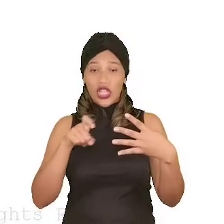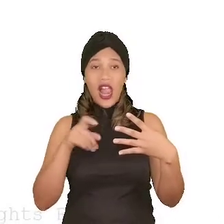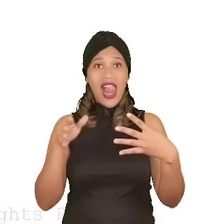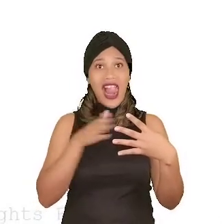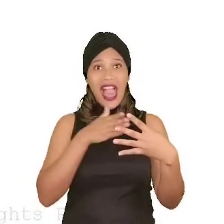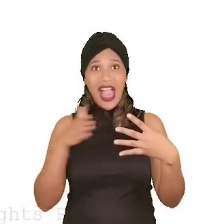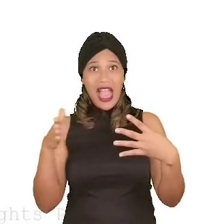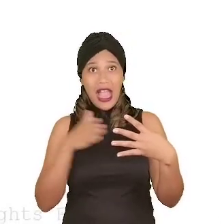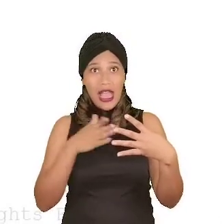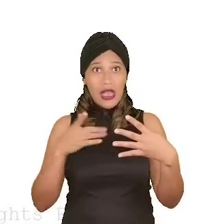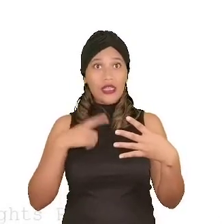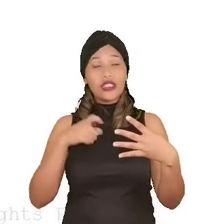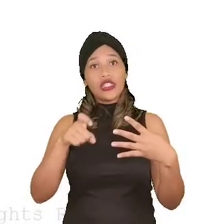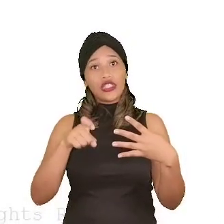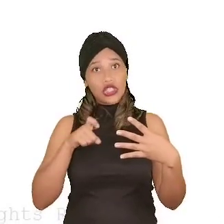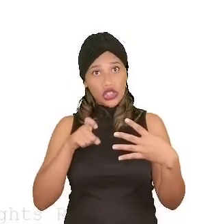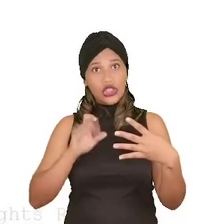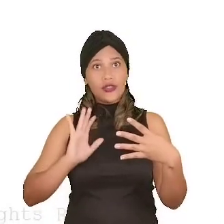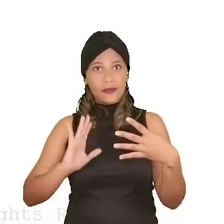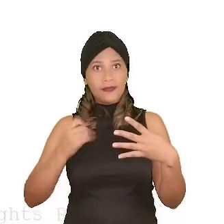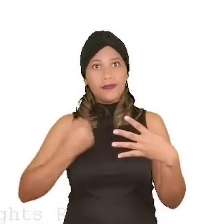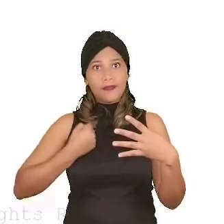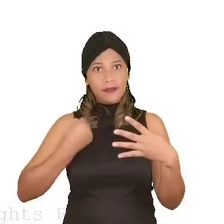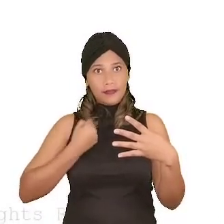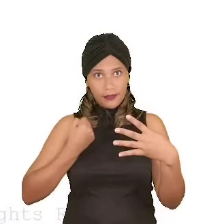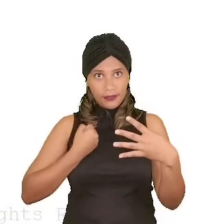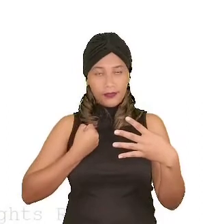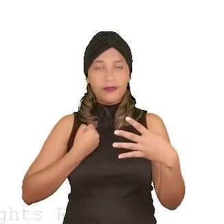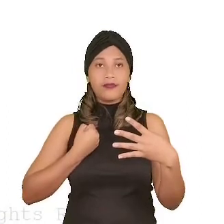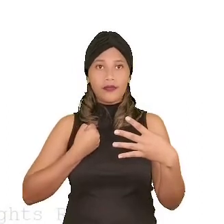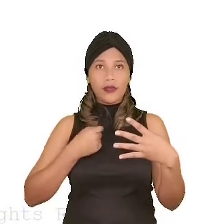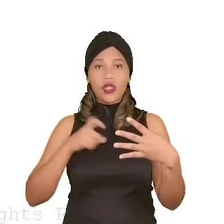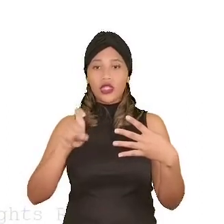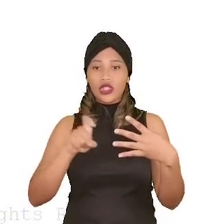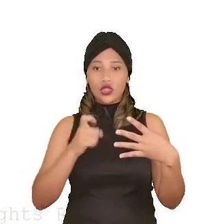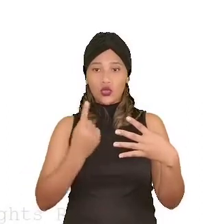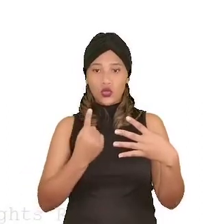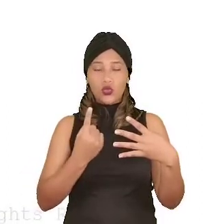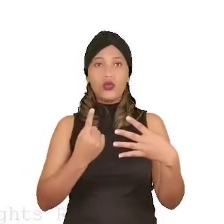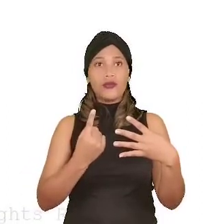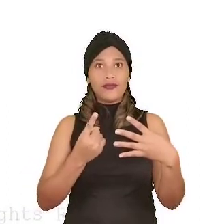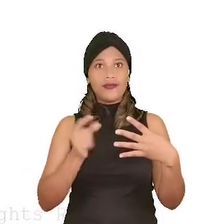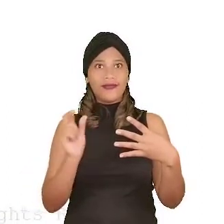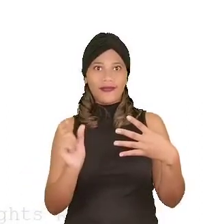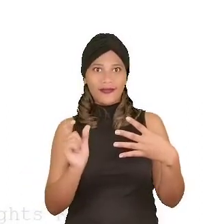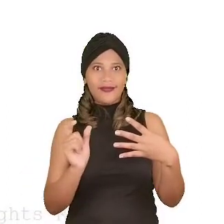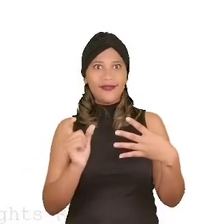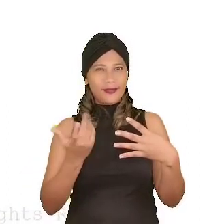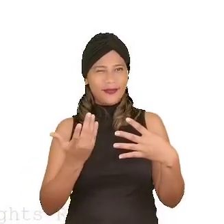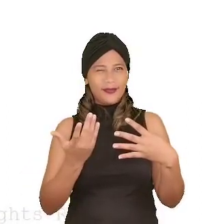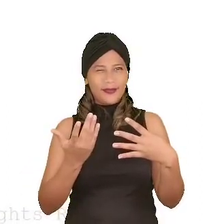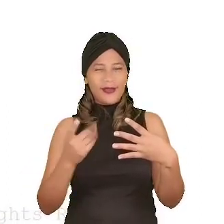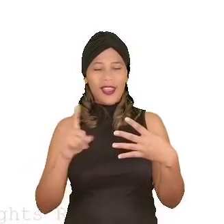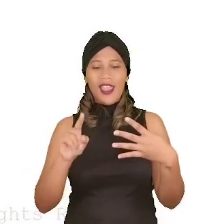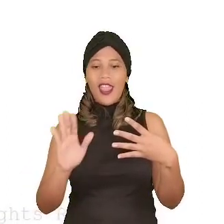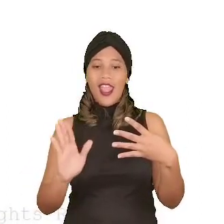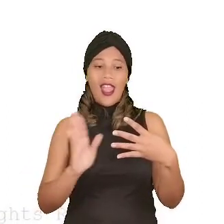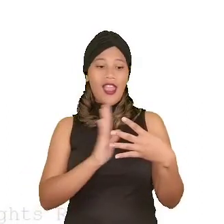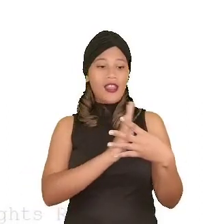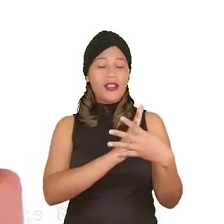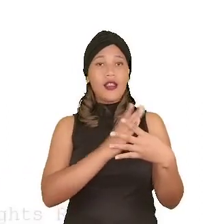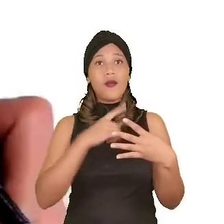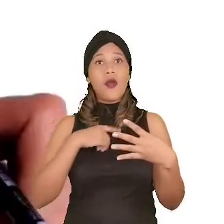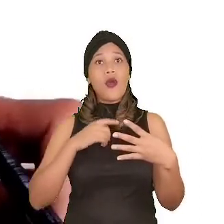se movimentar no plano cartesiano para os lados, nós iremos usar os valores de x, sendo assim x1, o